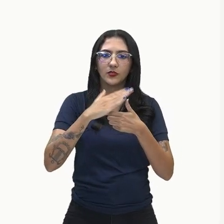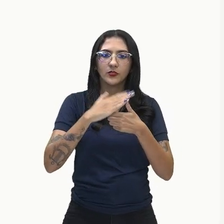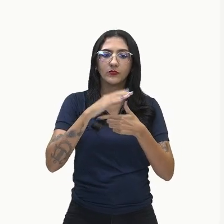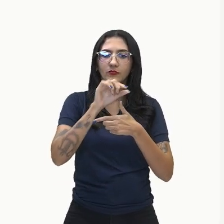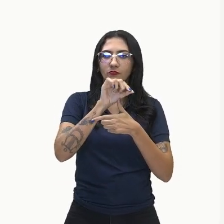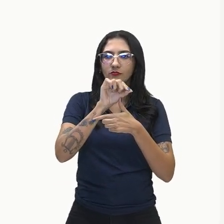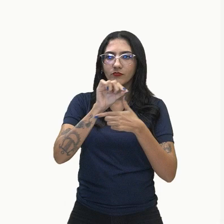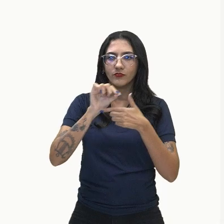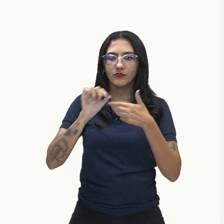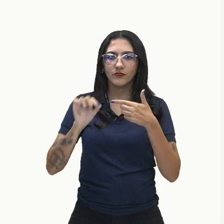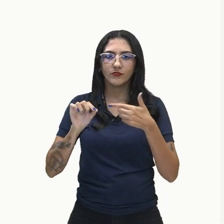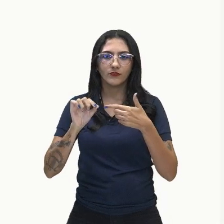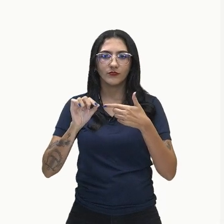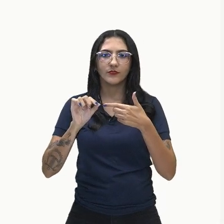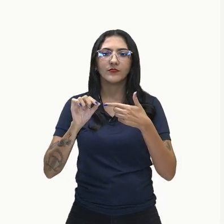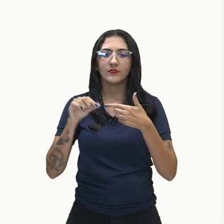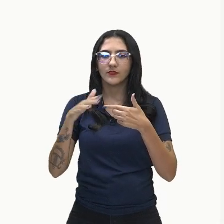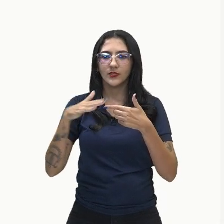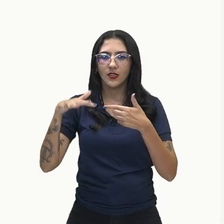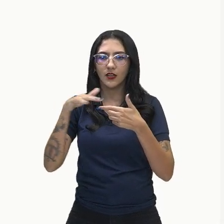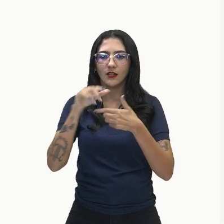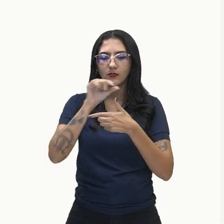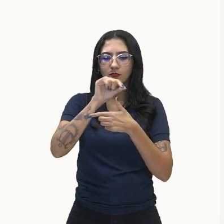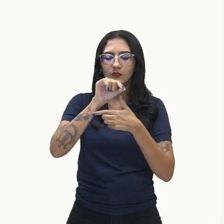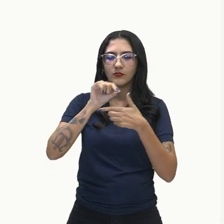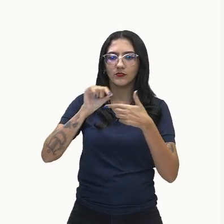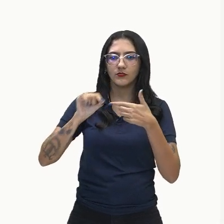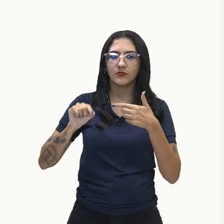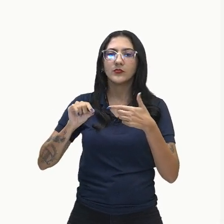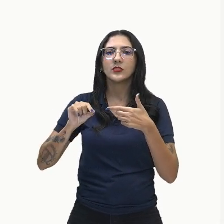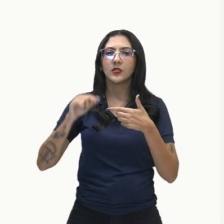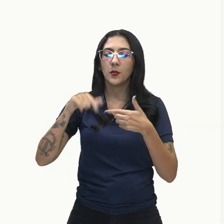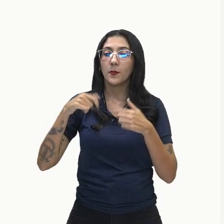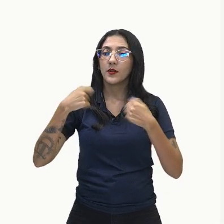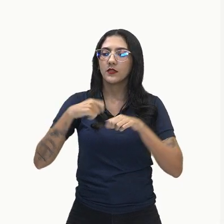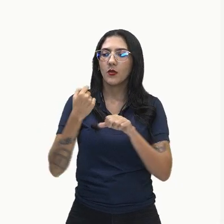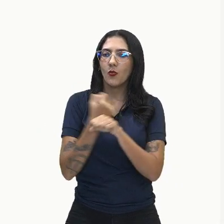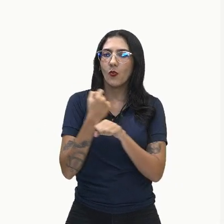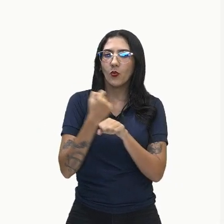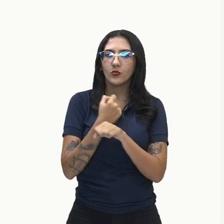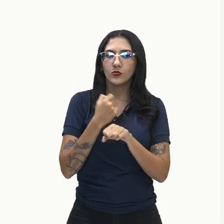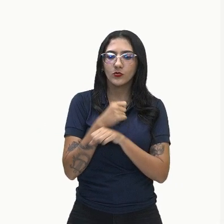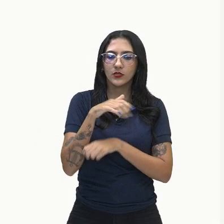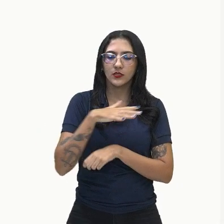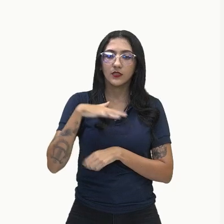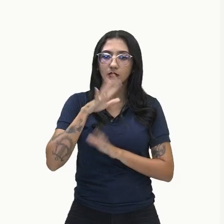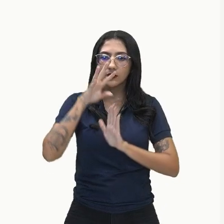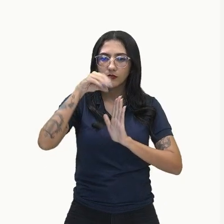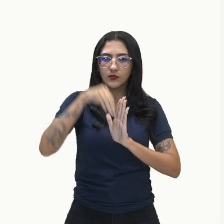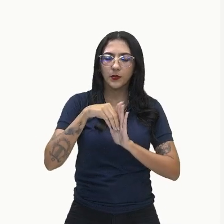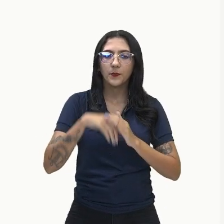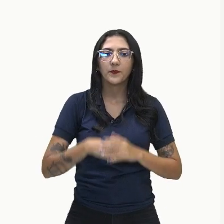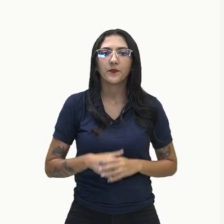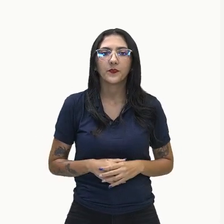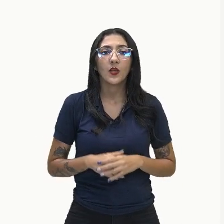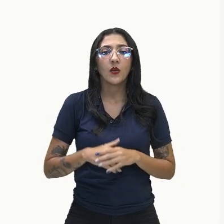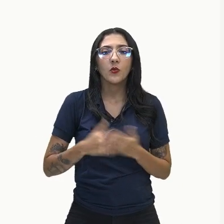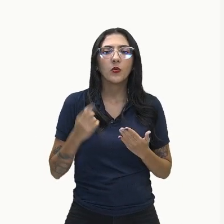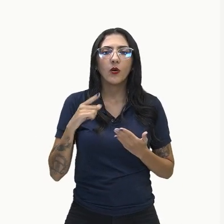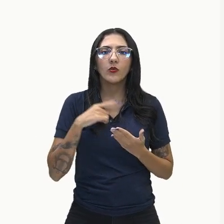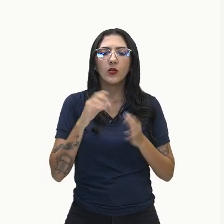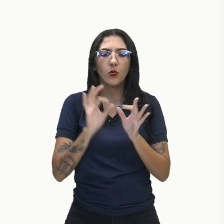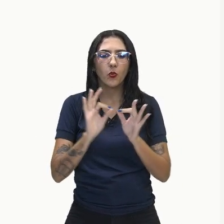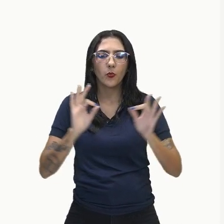dessa cerca diagonal, né, que será construída no terreno. Então, qual será o comprimento da